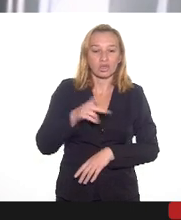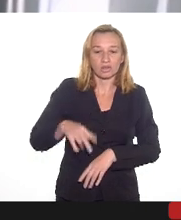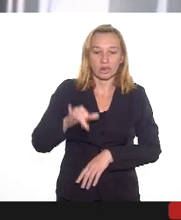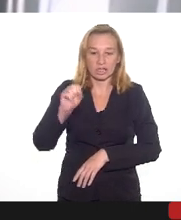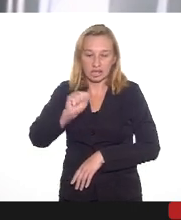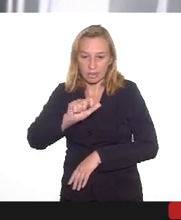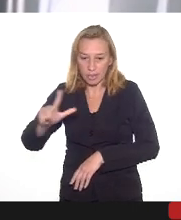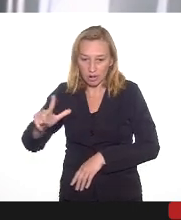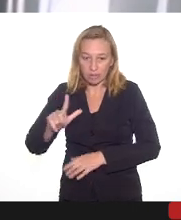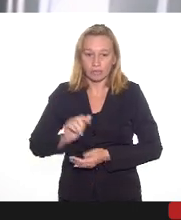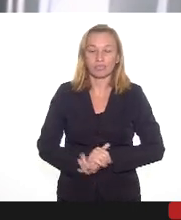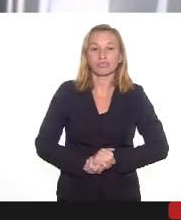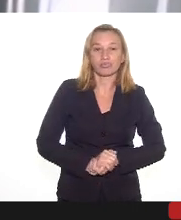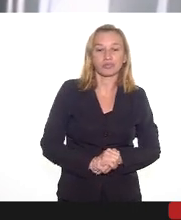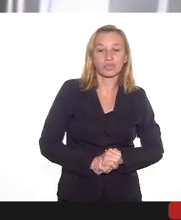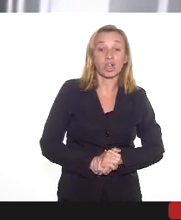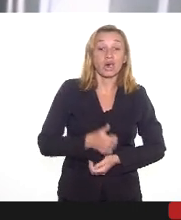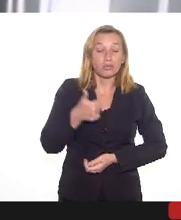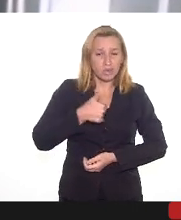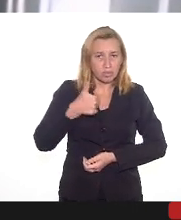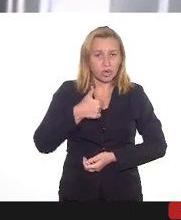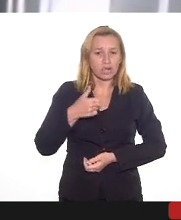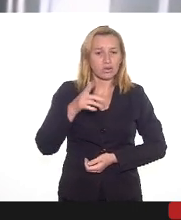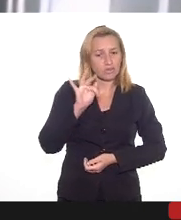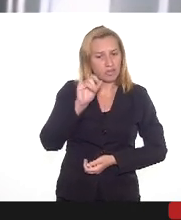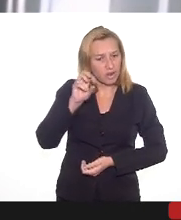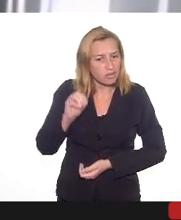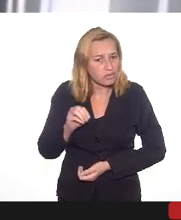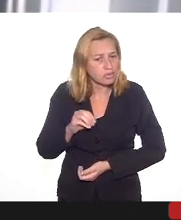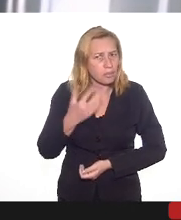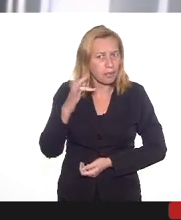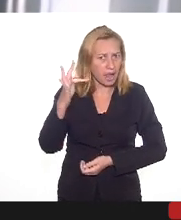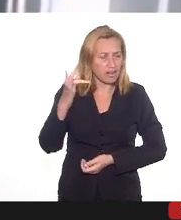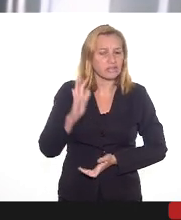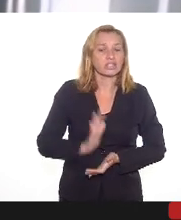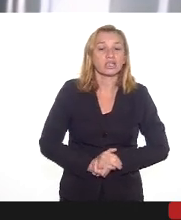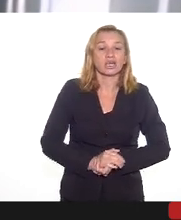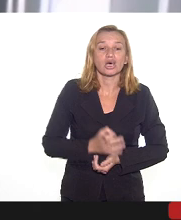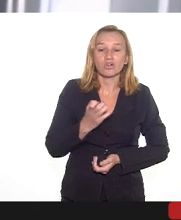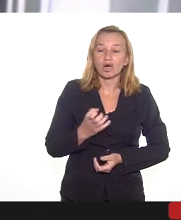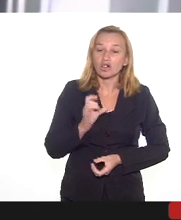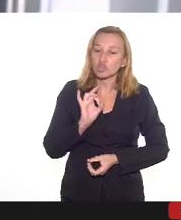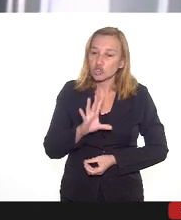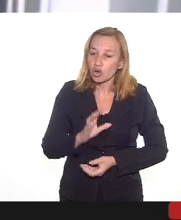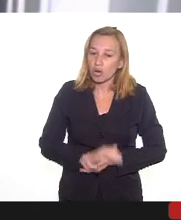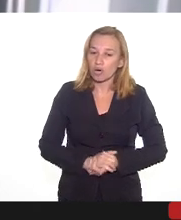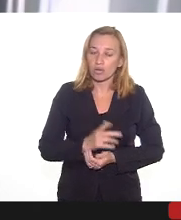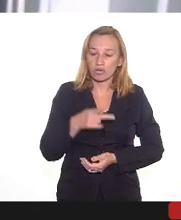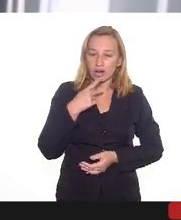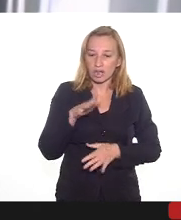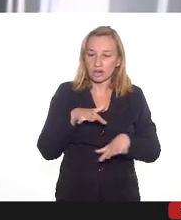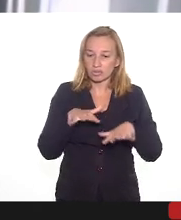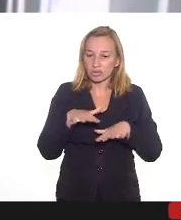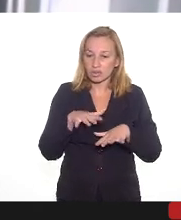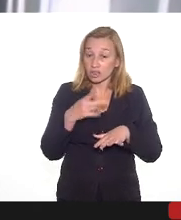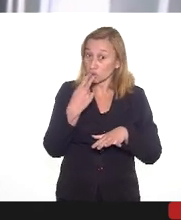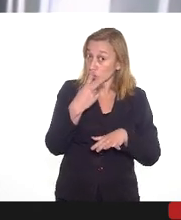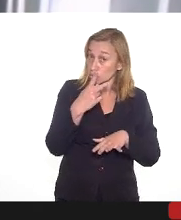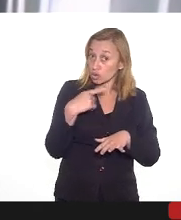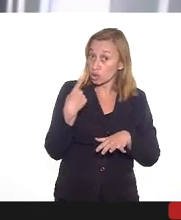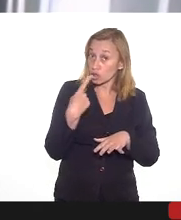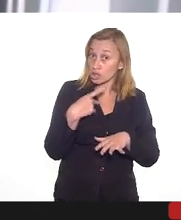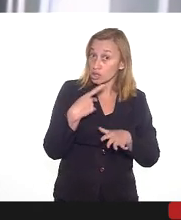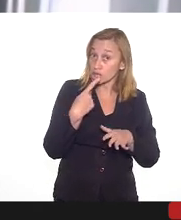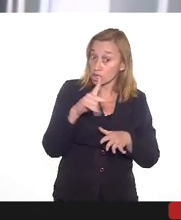presente na audiência. Eu, em primeiro lugar, Flávio, muito brevemente, eu quero apenas reiterar a manifestação que Vossa Excelência acabou de